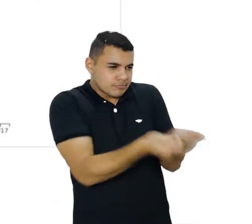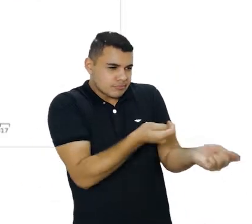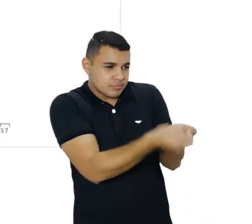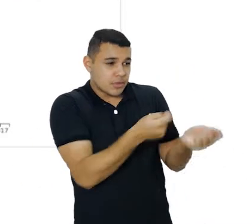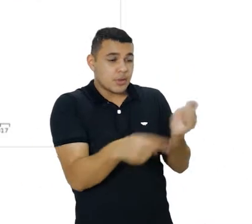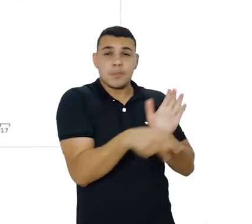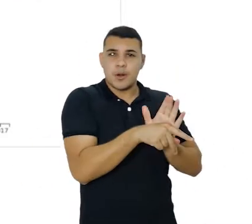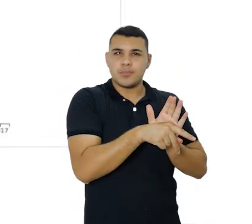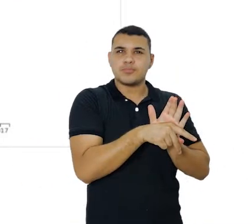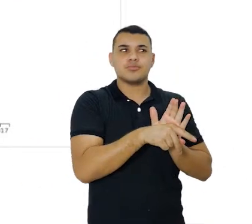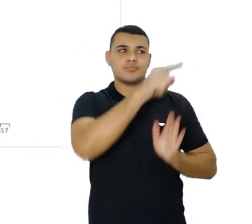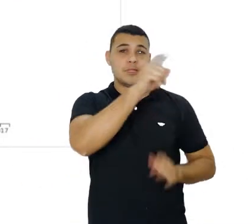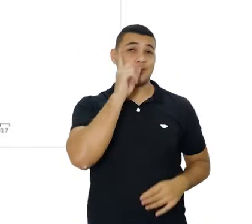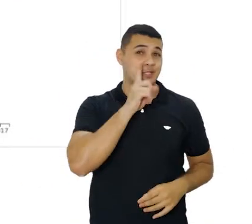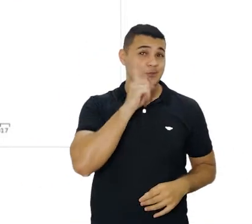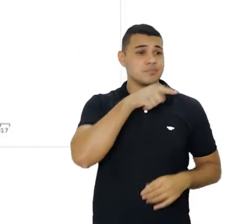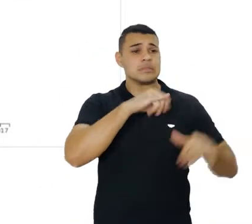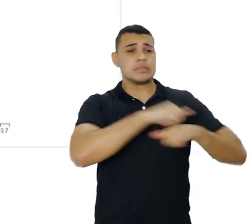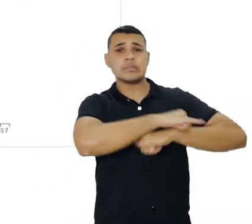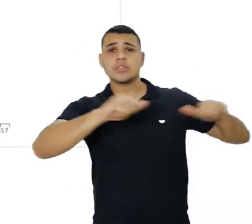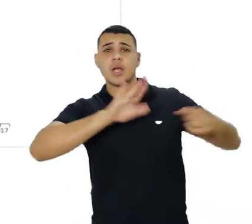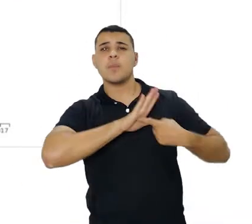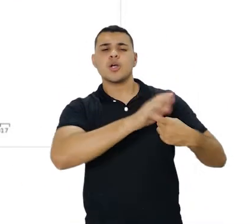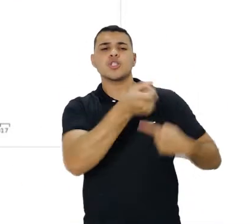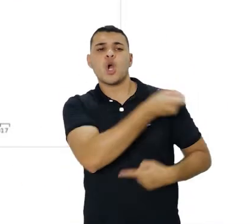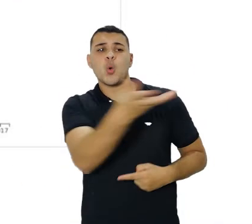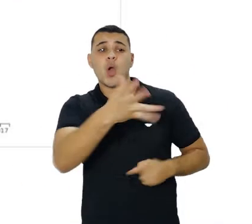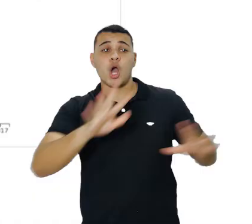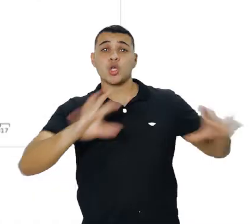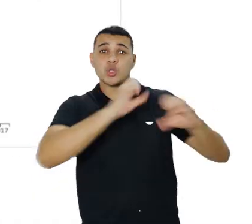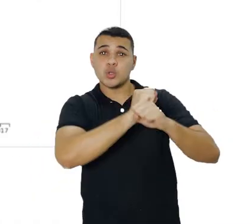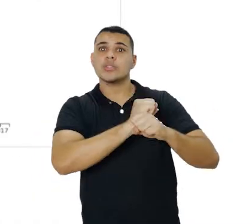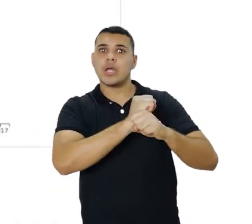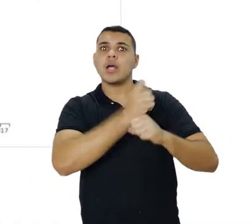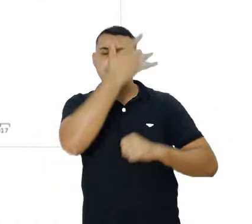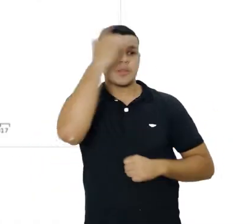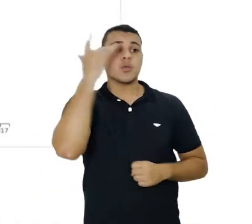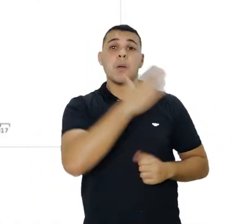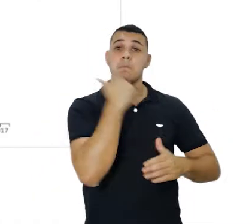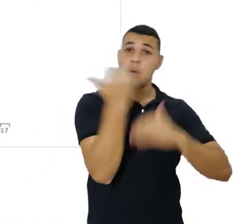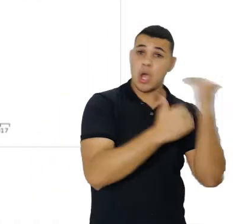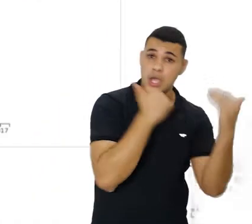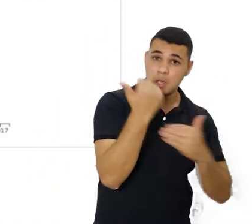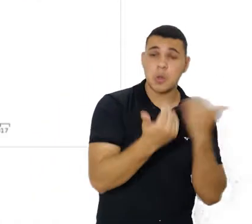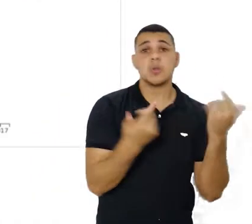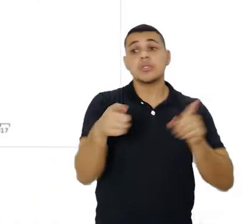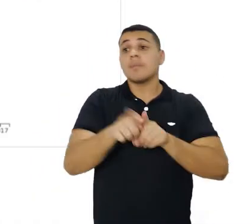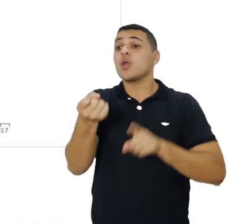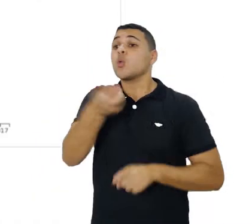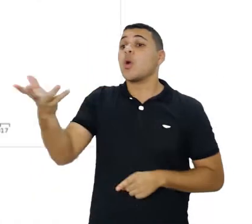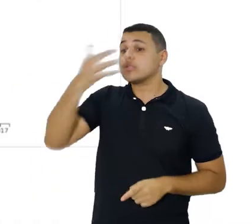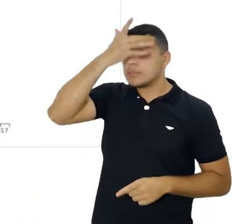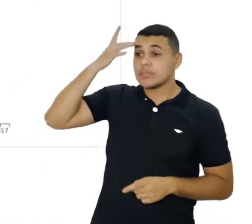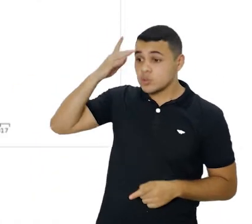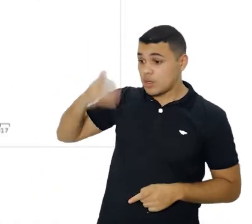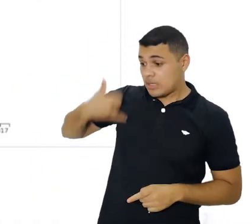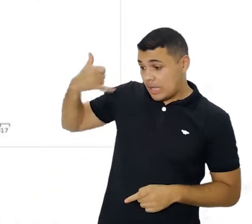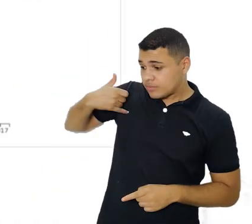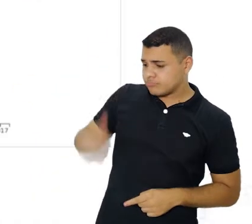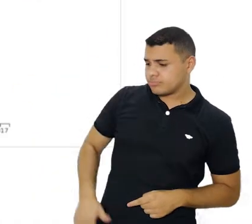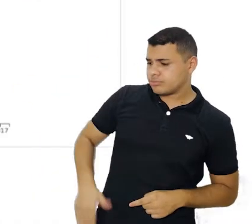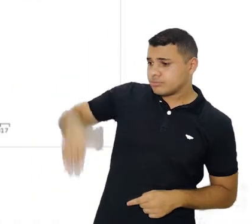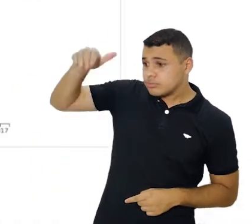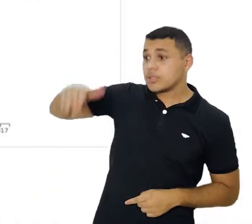and Evaluation de Seattle, nos Estados Unidos, mostrando o total, né, de DALYs, ou anos potenciais de vida